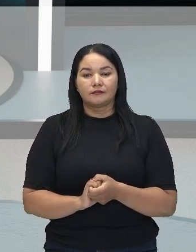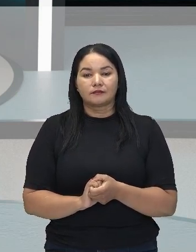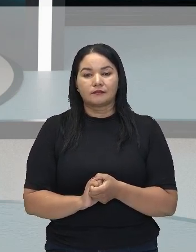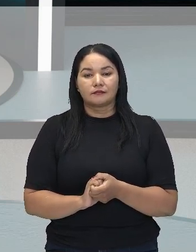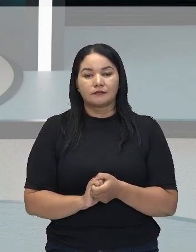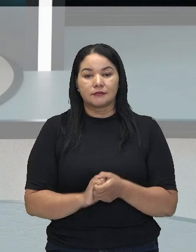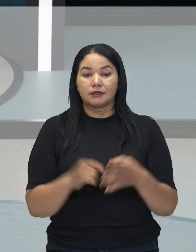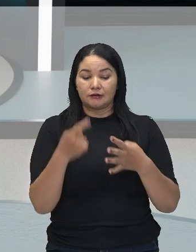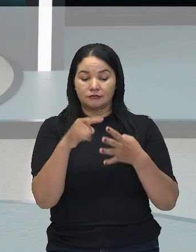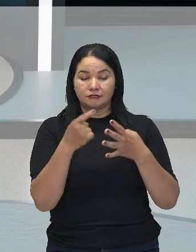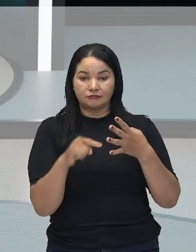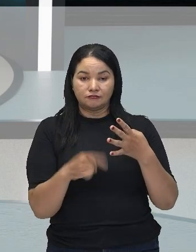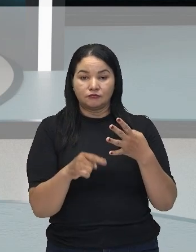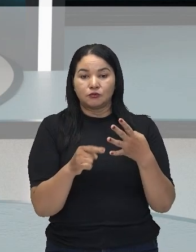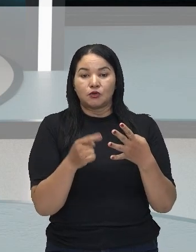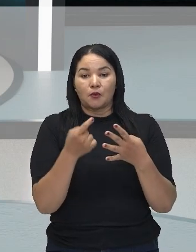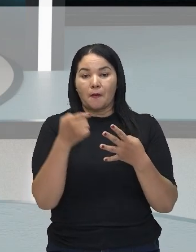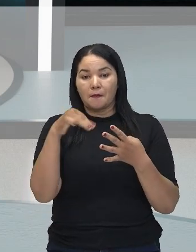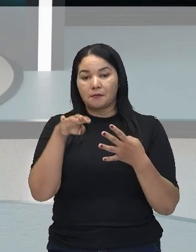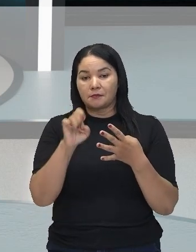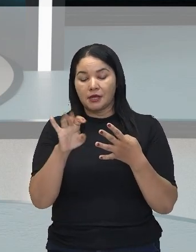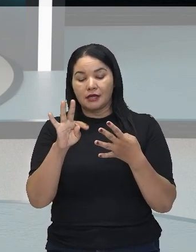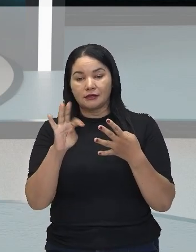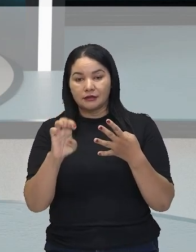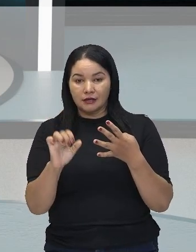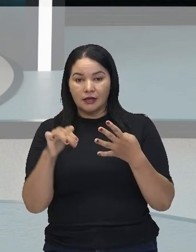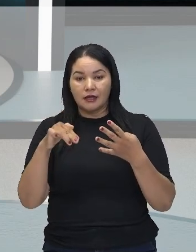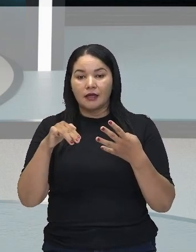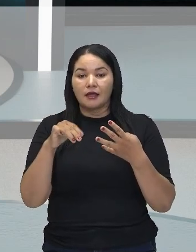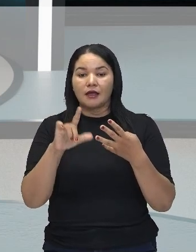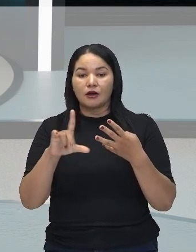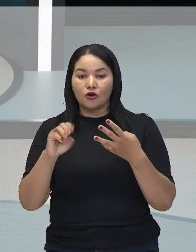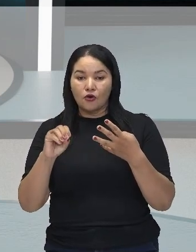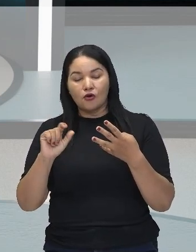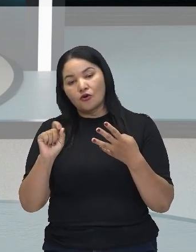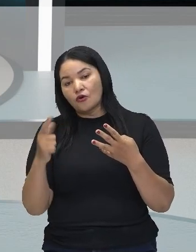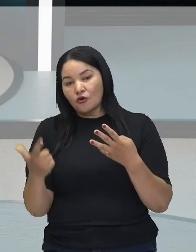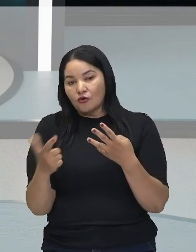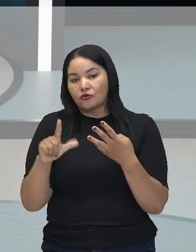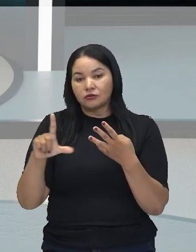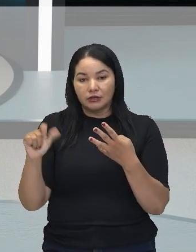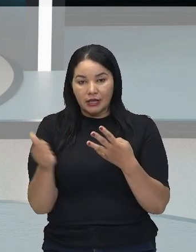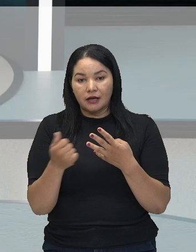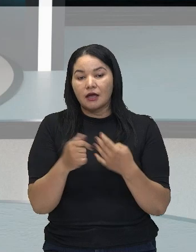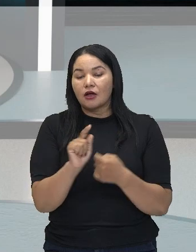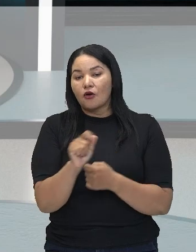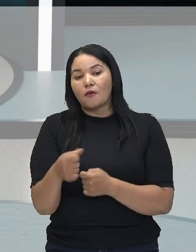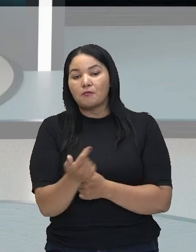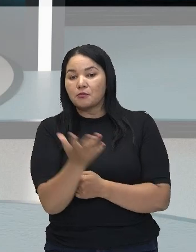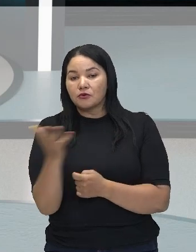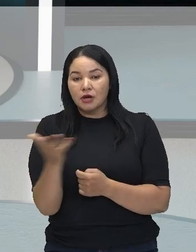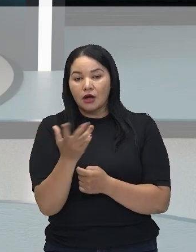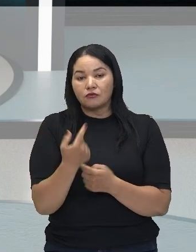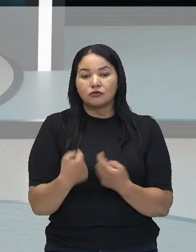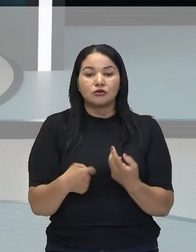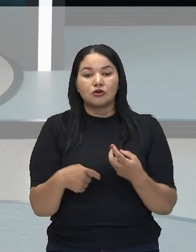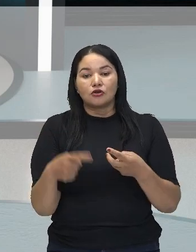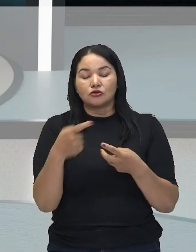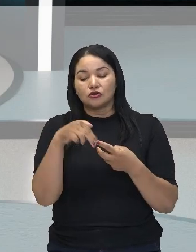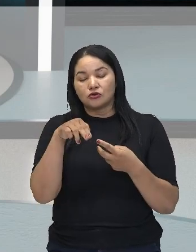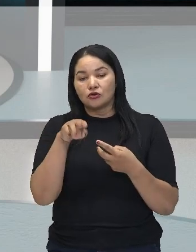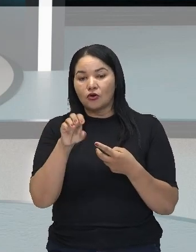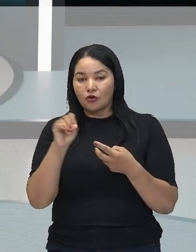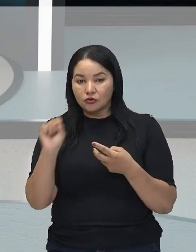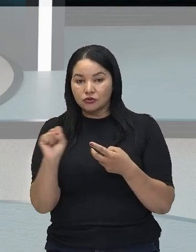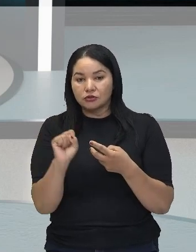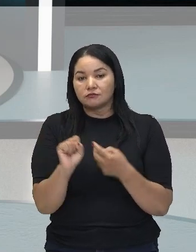três iniciais essas pessoas do discurso aqui estão no singular, né? Agora no plural, para nosotros ou